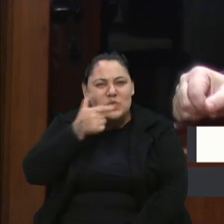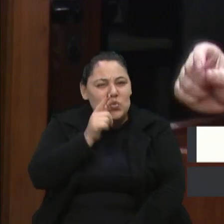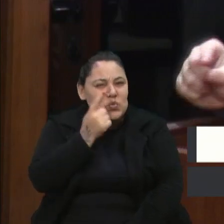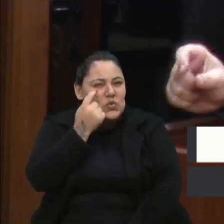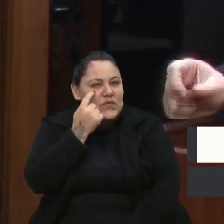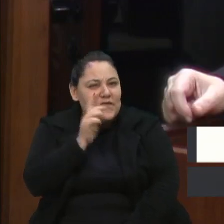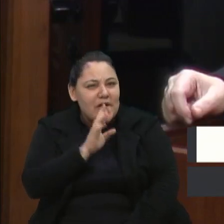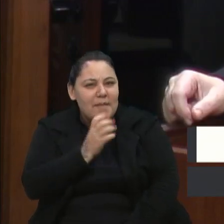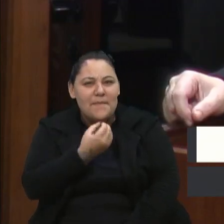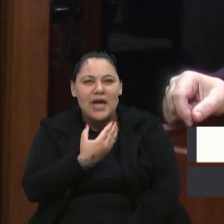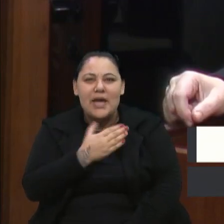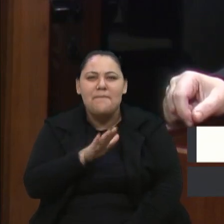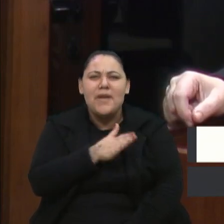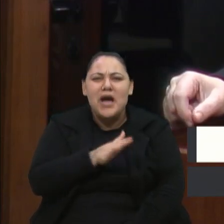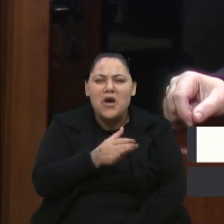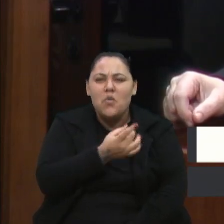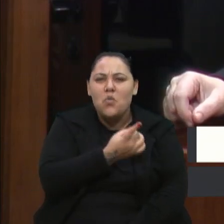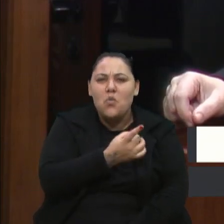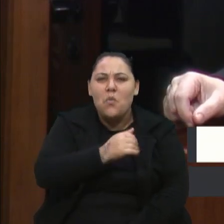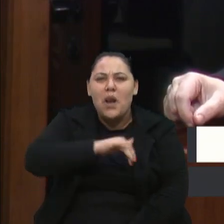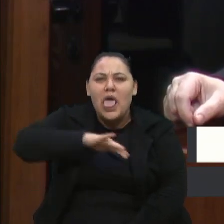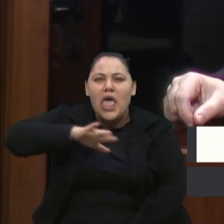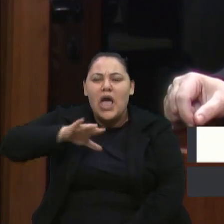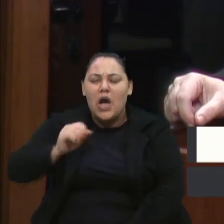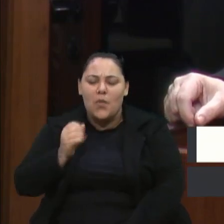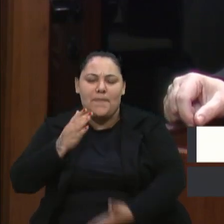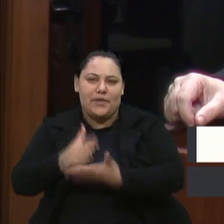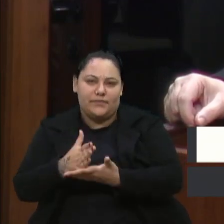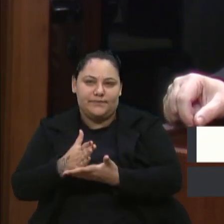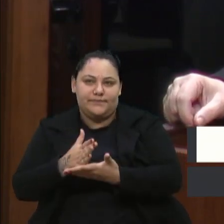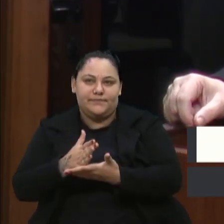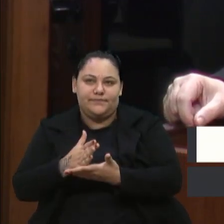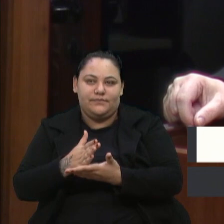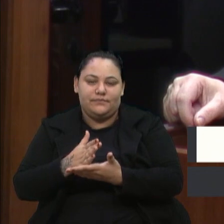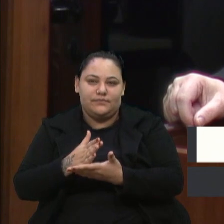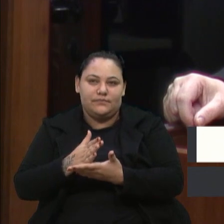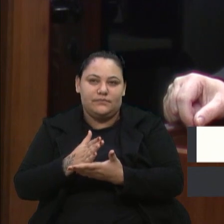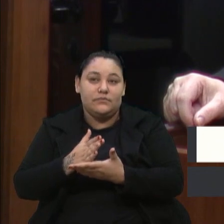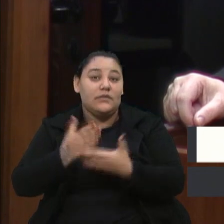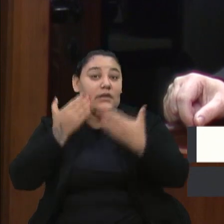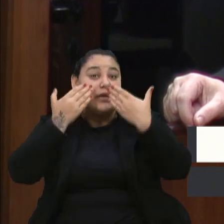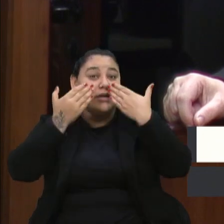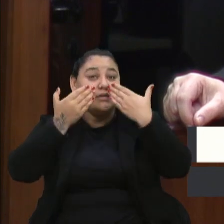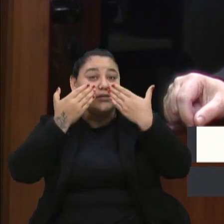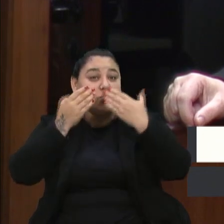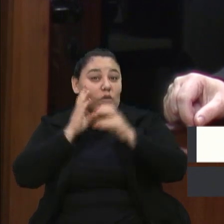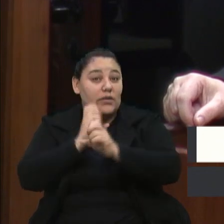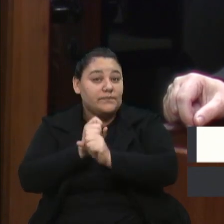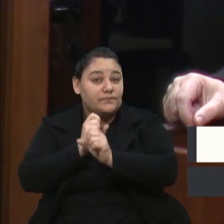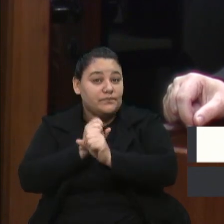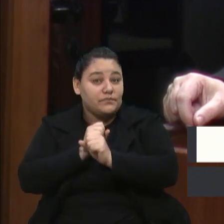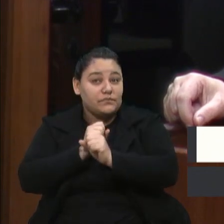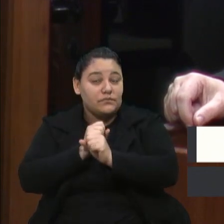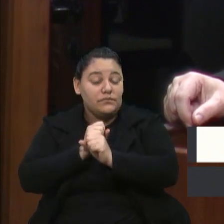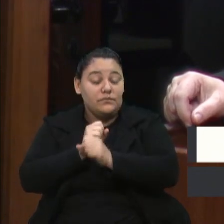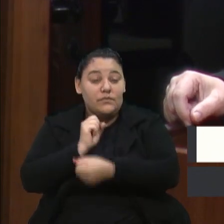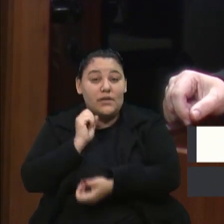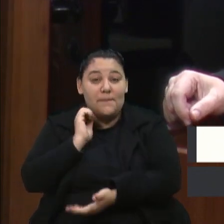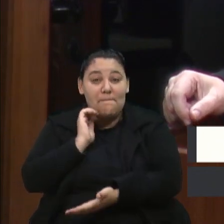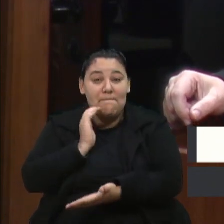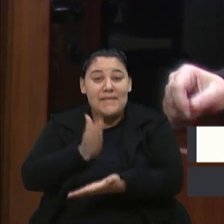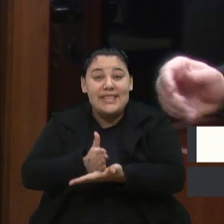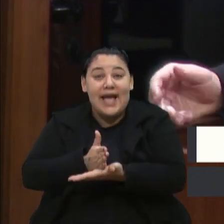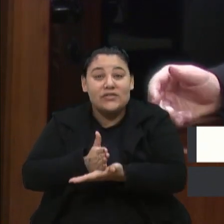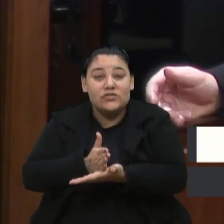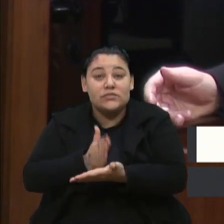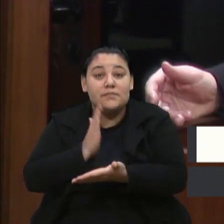enxergar. Mas é R$ 1,5 milhão, tá? Considerando o cálculo de metade dos visitantes da festa